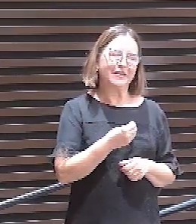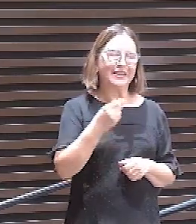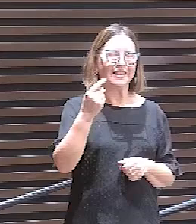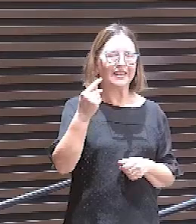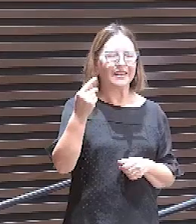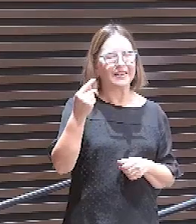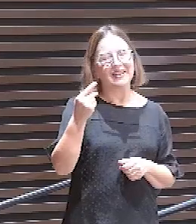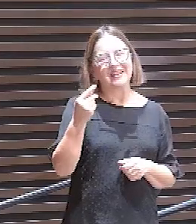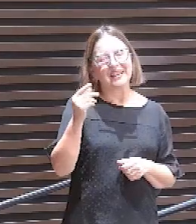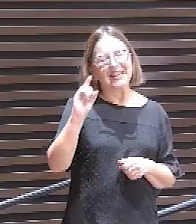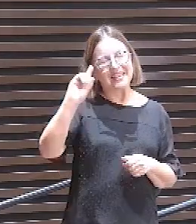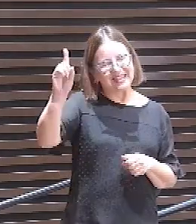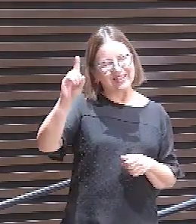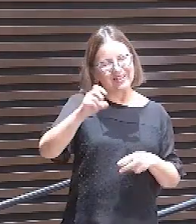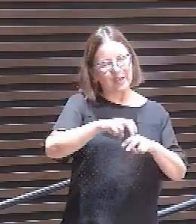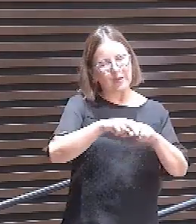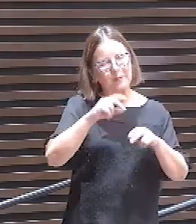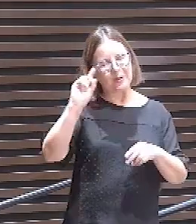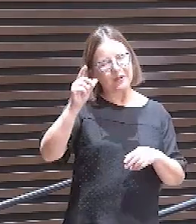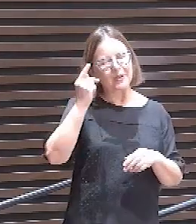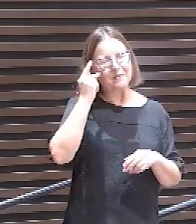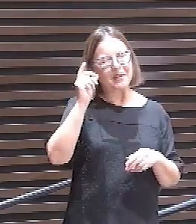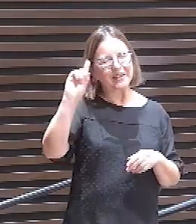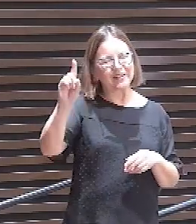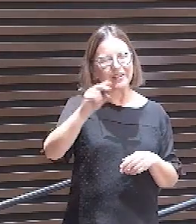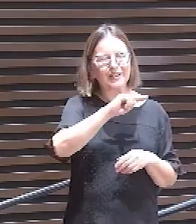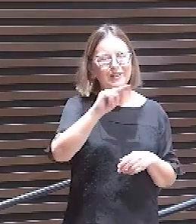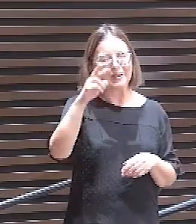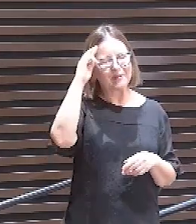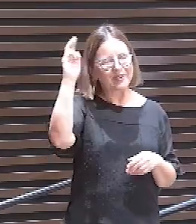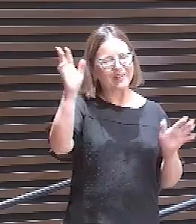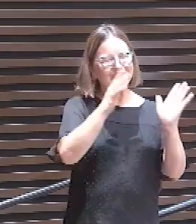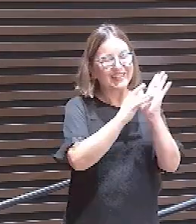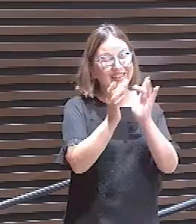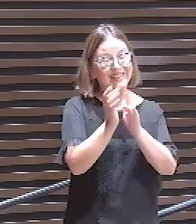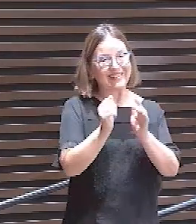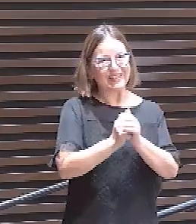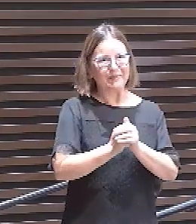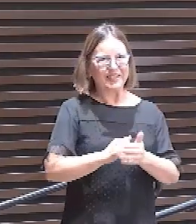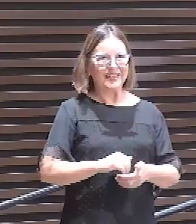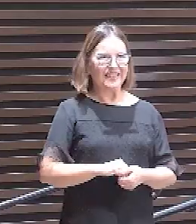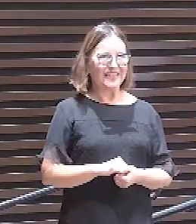ti e para ti. Em nome do Senhor Jesus. Amém.